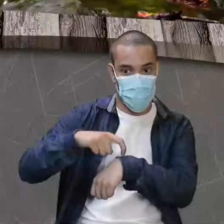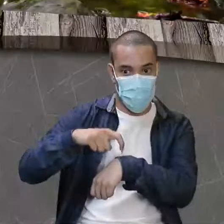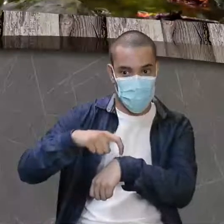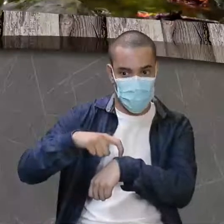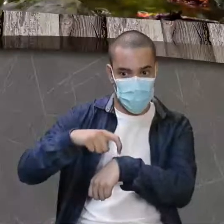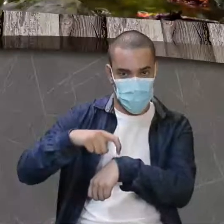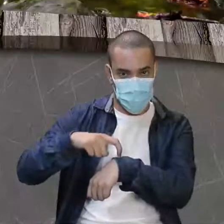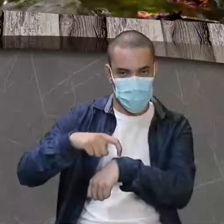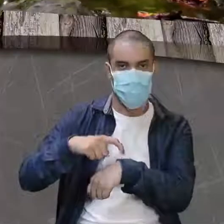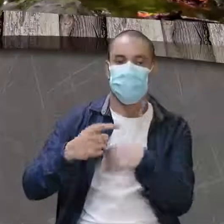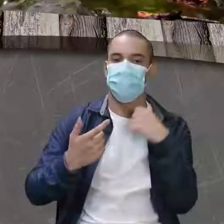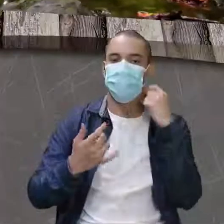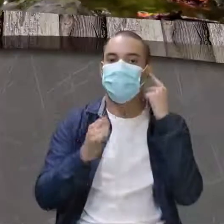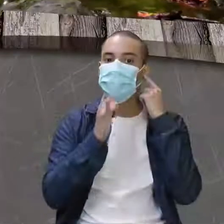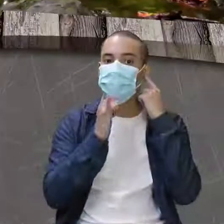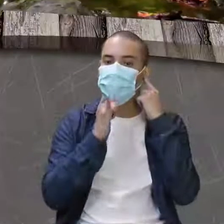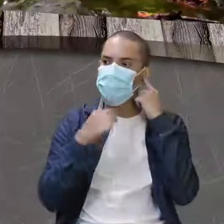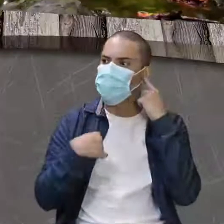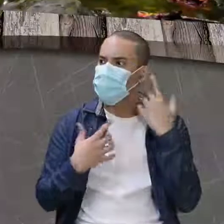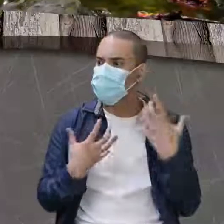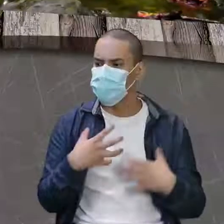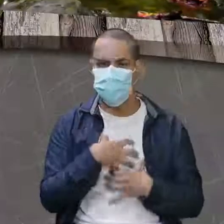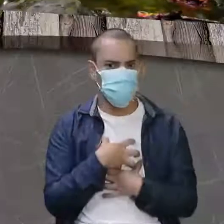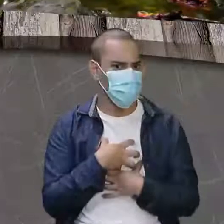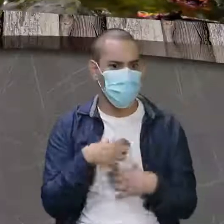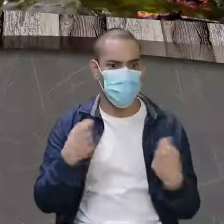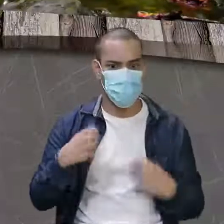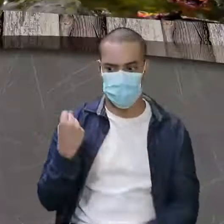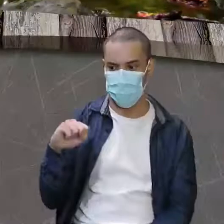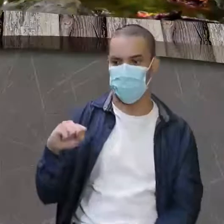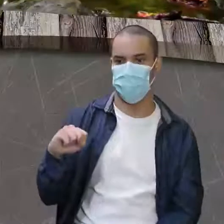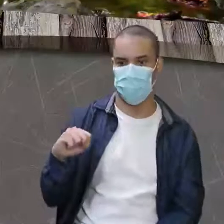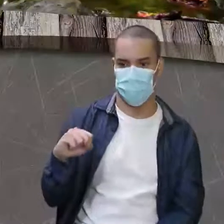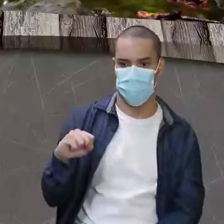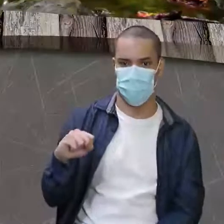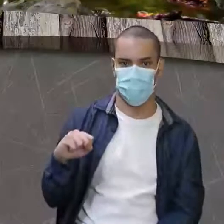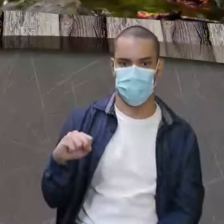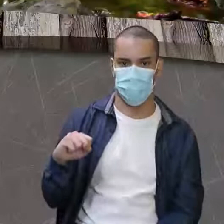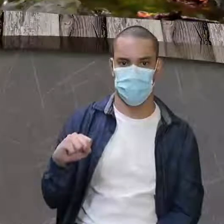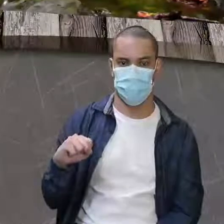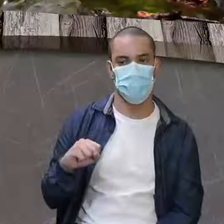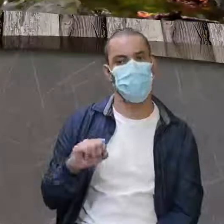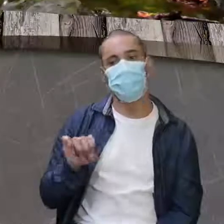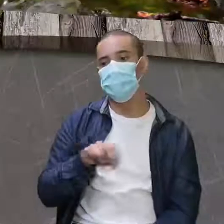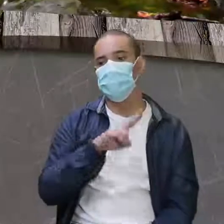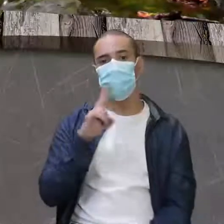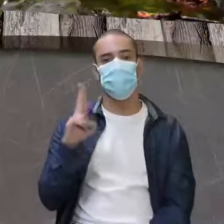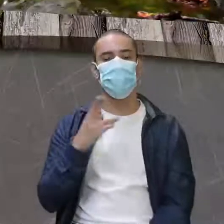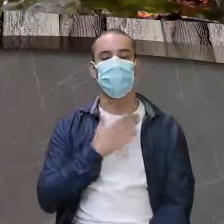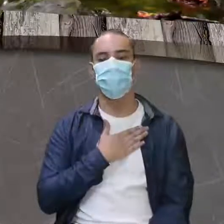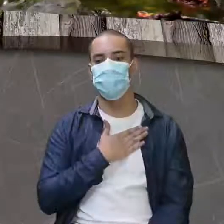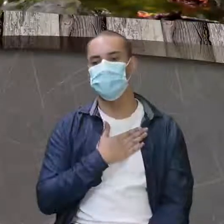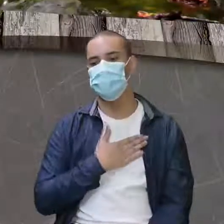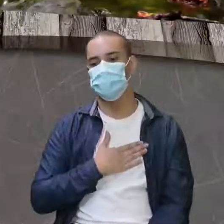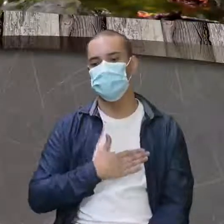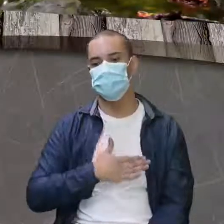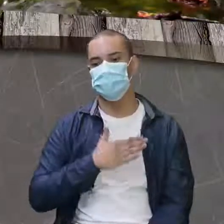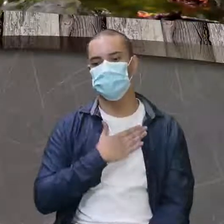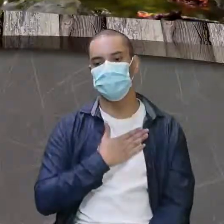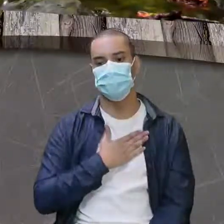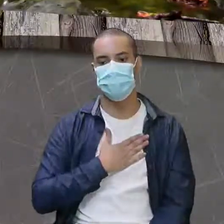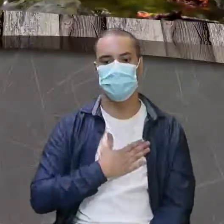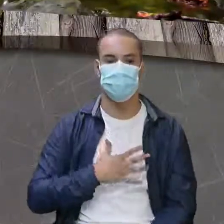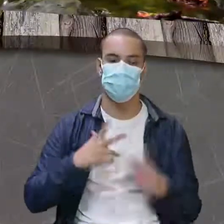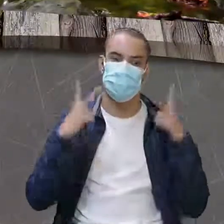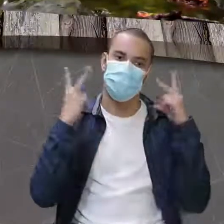Tô sofrendo uma situação ali, eu vou ter que me defender. Outras vezes eu vou ficar aqui, ó, tudo de boa,